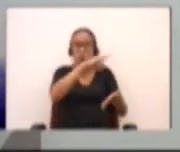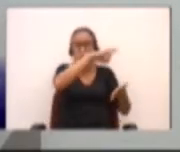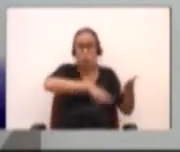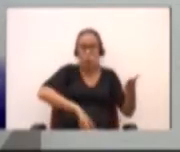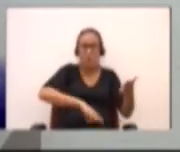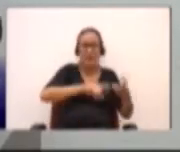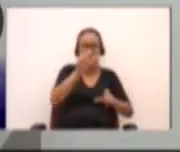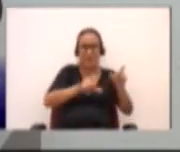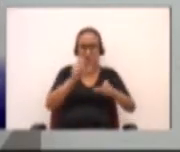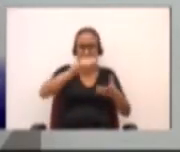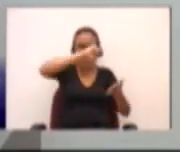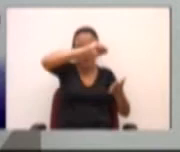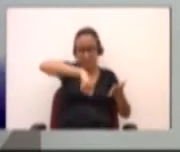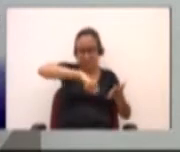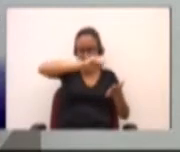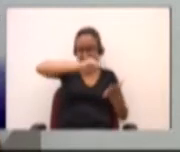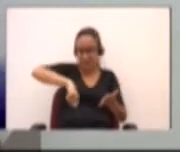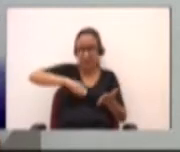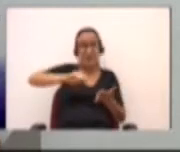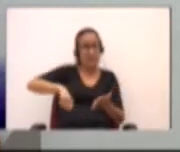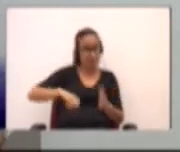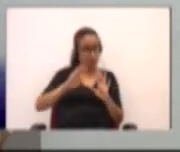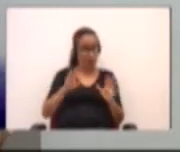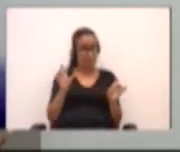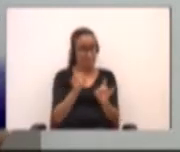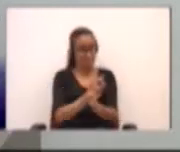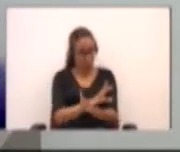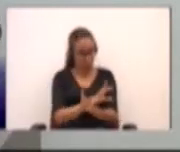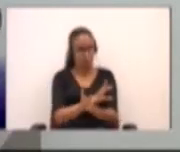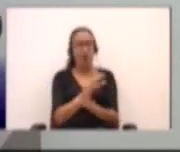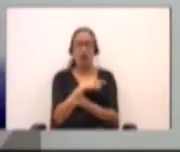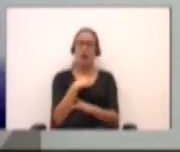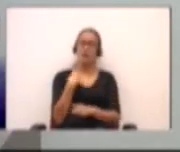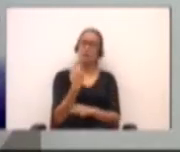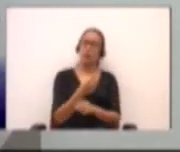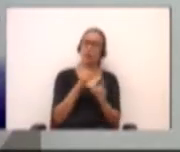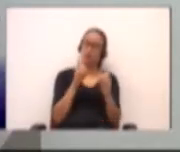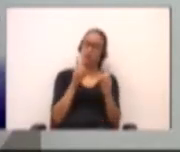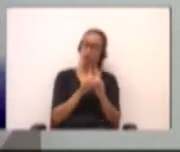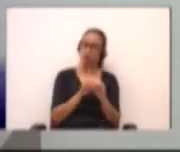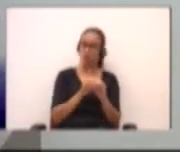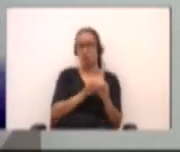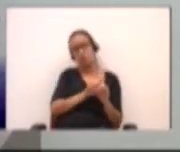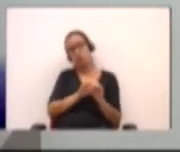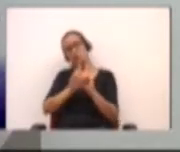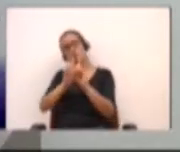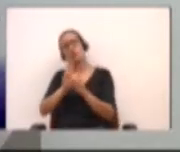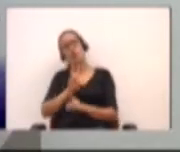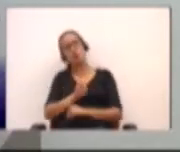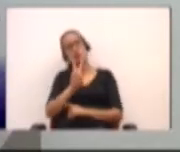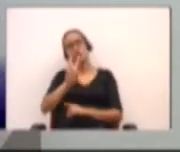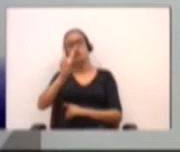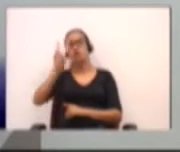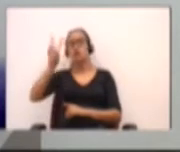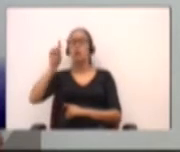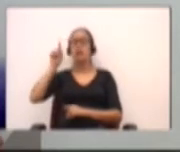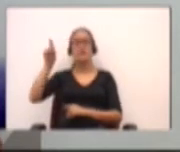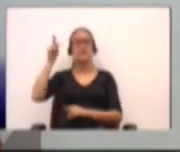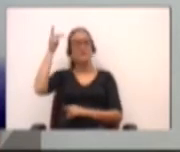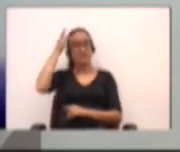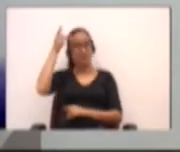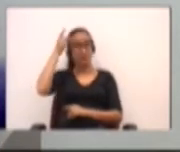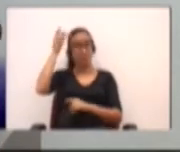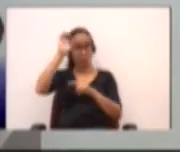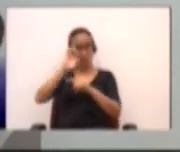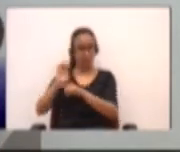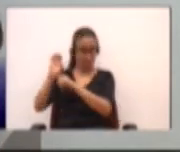vamos estar indo até São Paulo, como nós tivemos, o doutor Irineu comentou, que eu estive no Palácio do Bandeirantes, junto com o doutor secretário